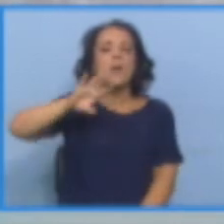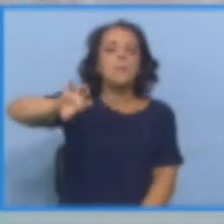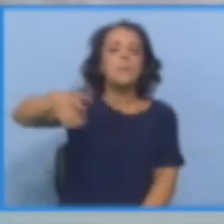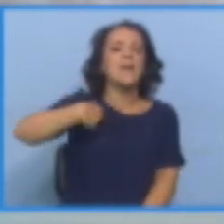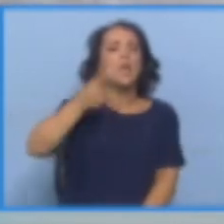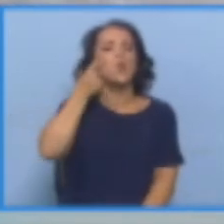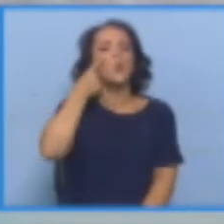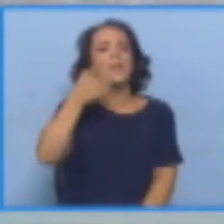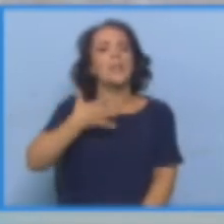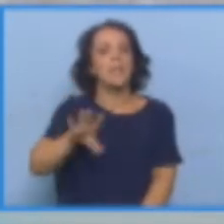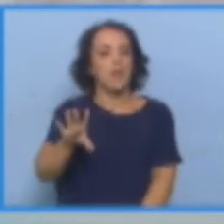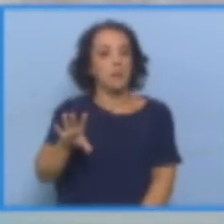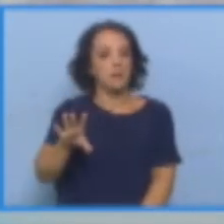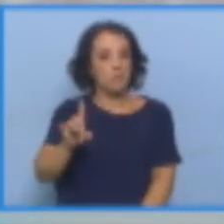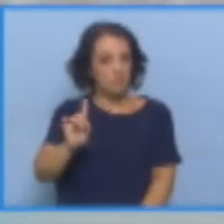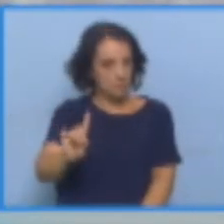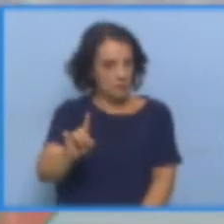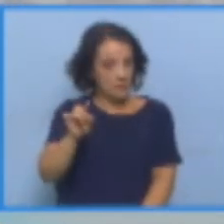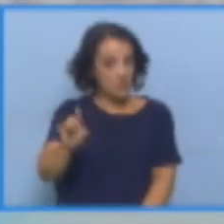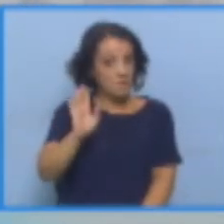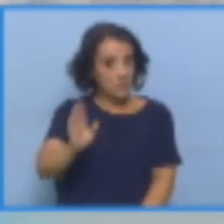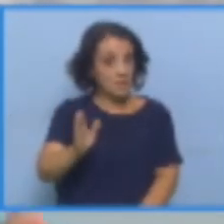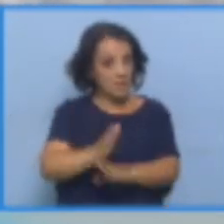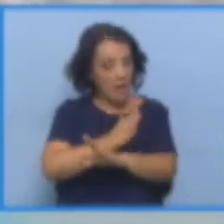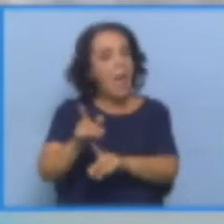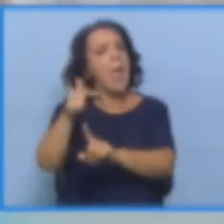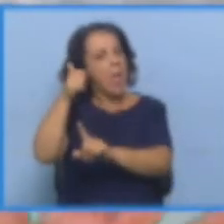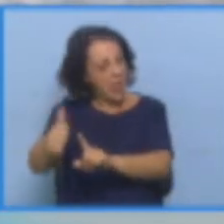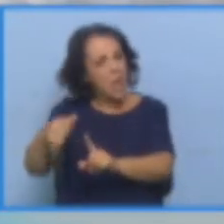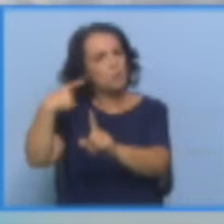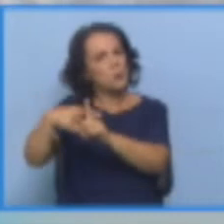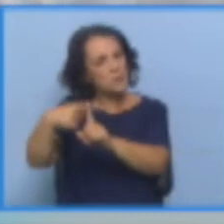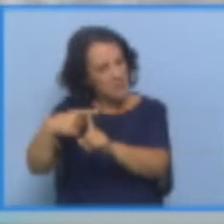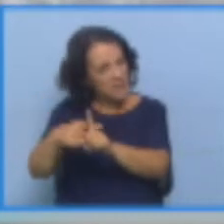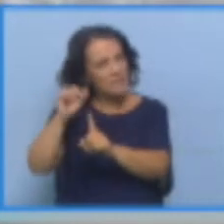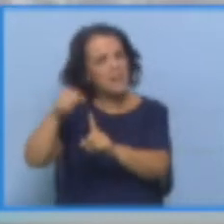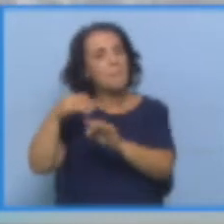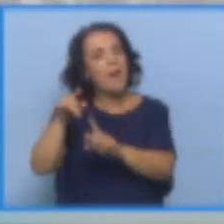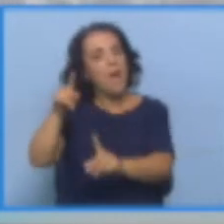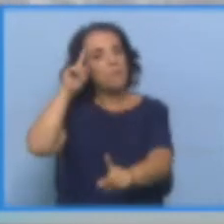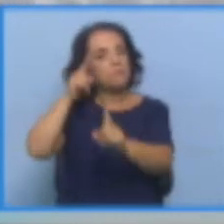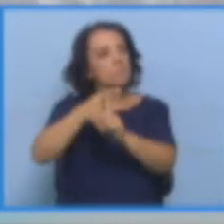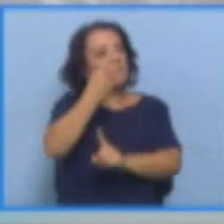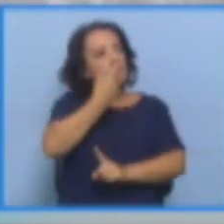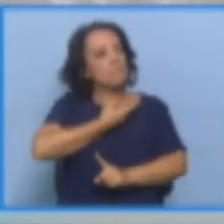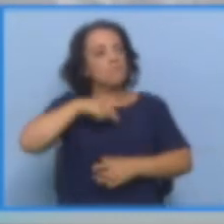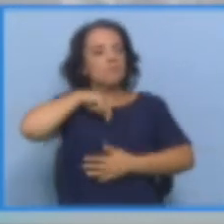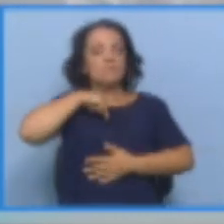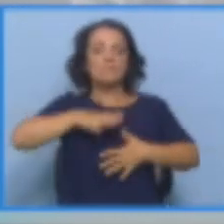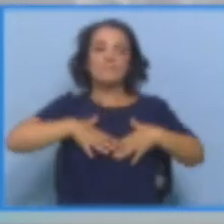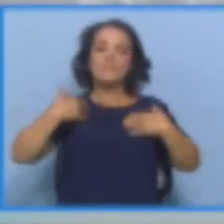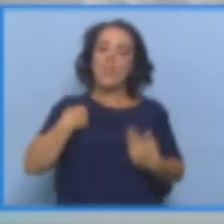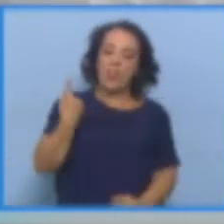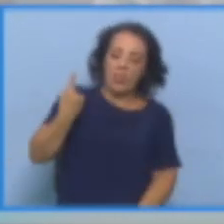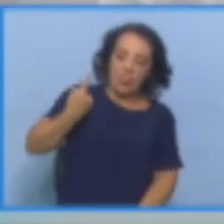sítio para eu conhecer. Insisto, isto tem que ser sublinhado como positivo. Mas isto ainda não é a missão. Não é? Claro. Há aqui uma outra